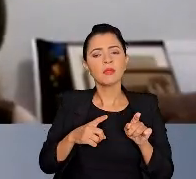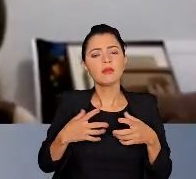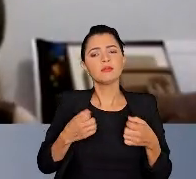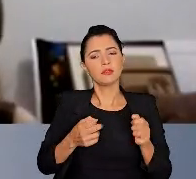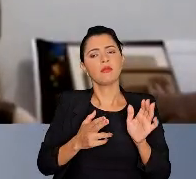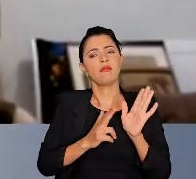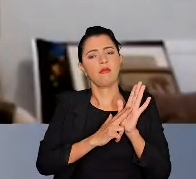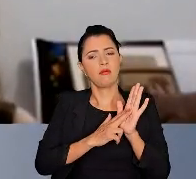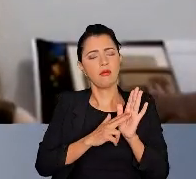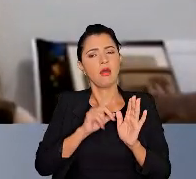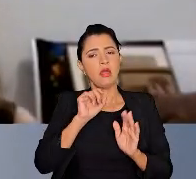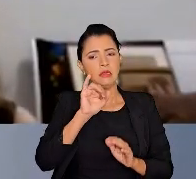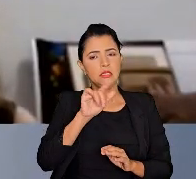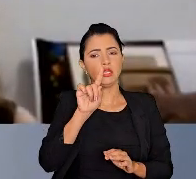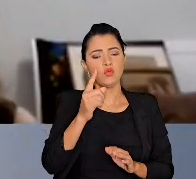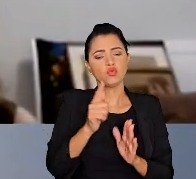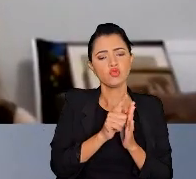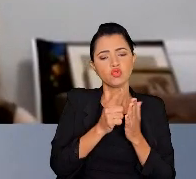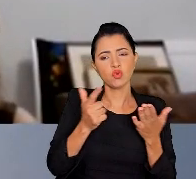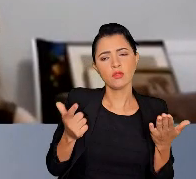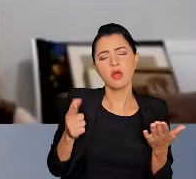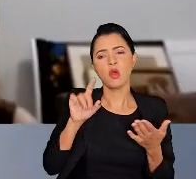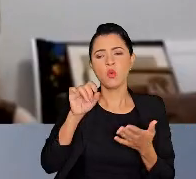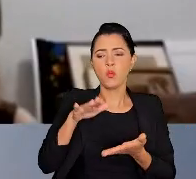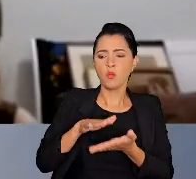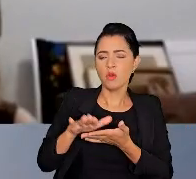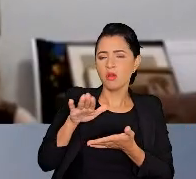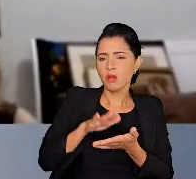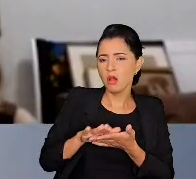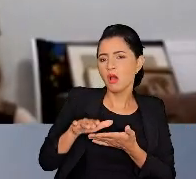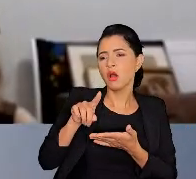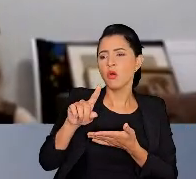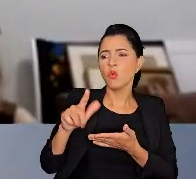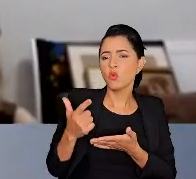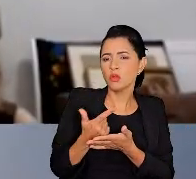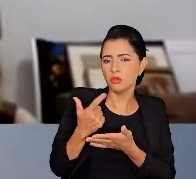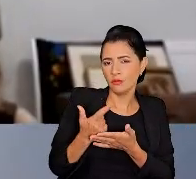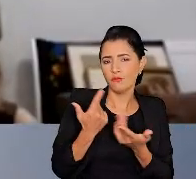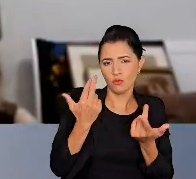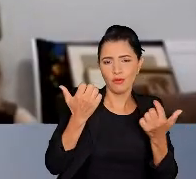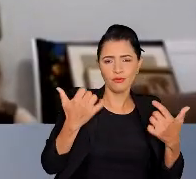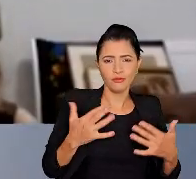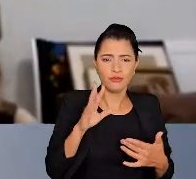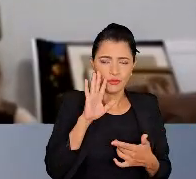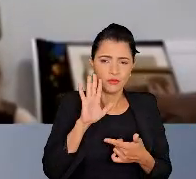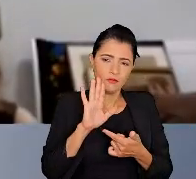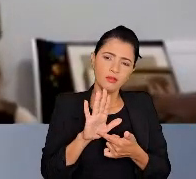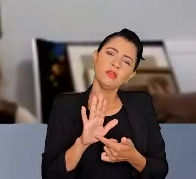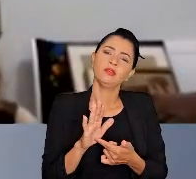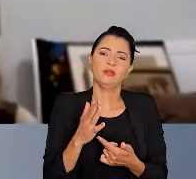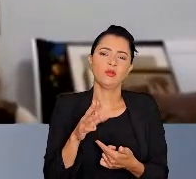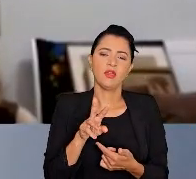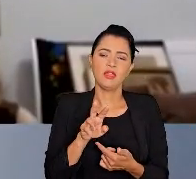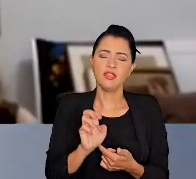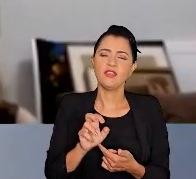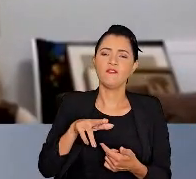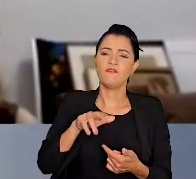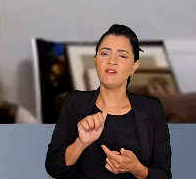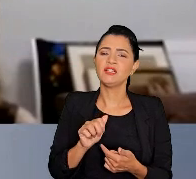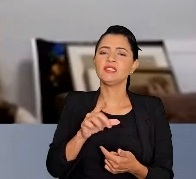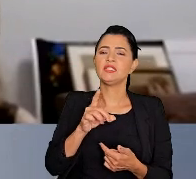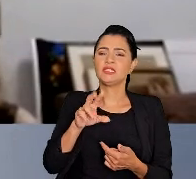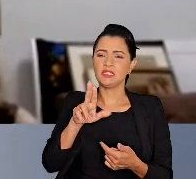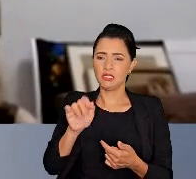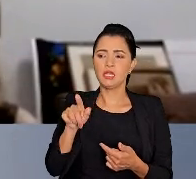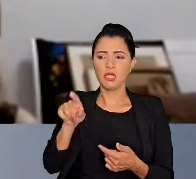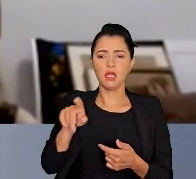que, se um jornal ou uma editora publica uma obra, como nós vimos no caso Elvanger, ela responde